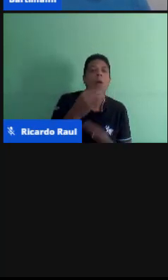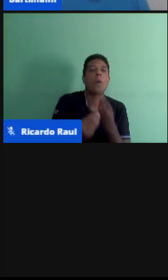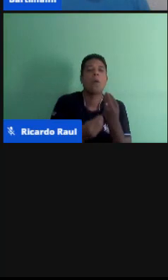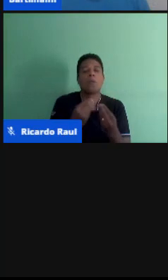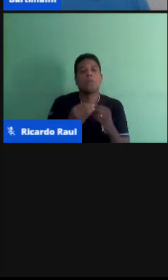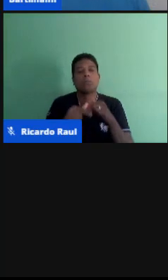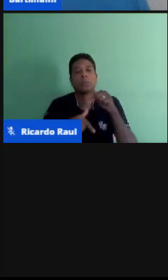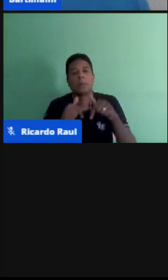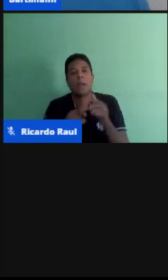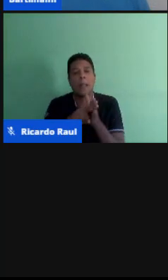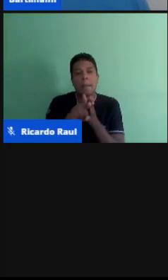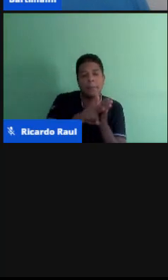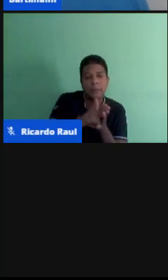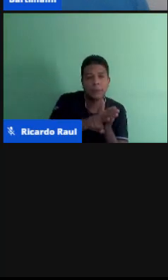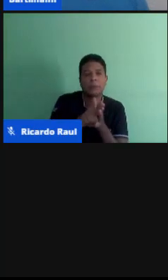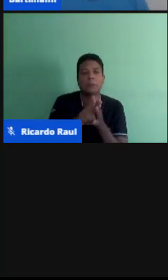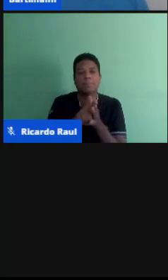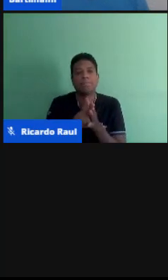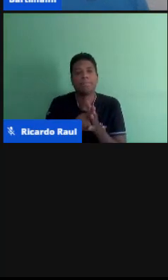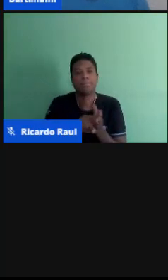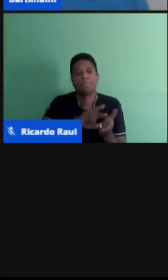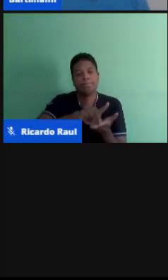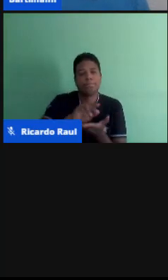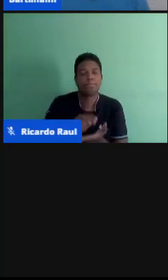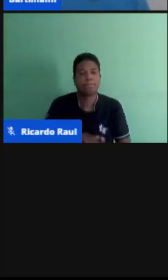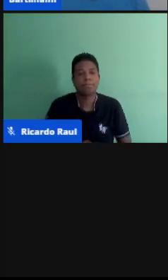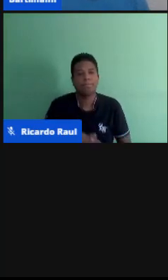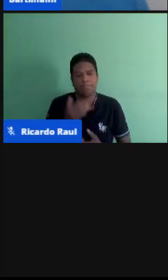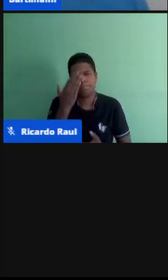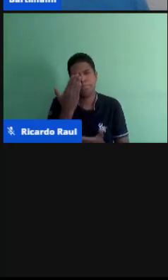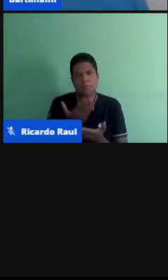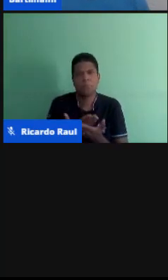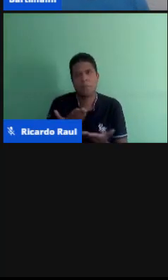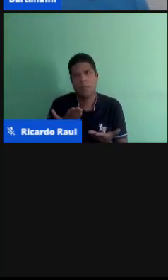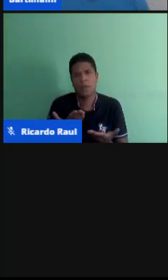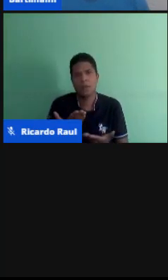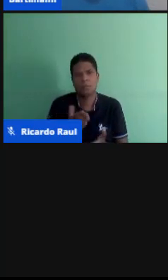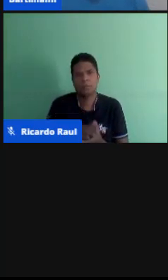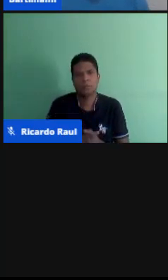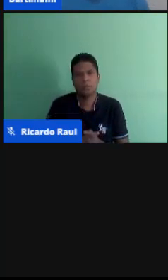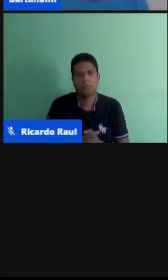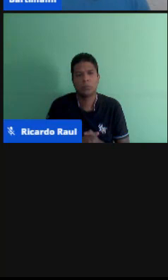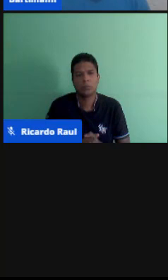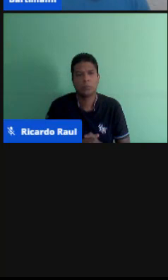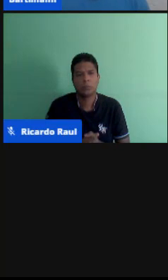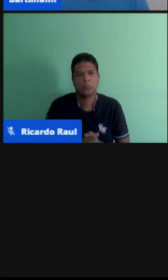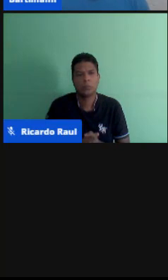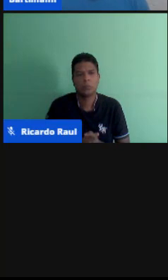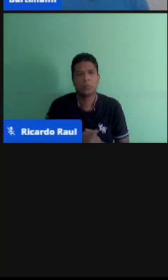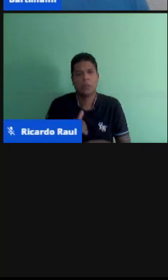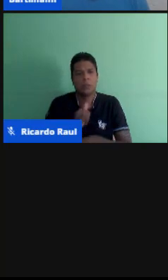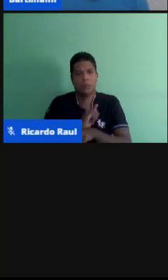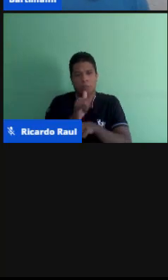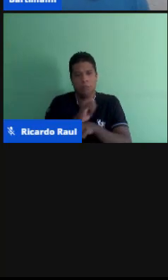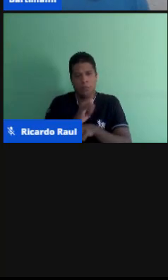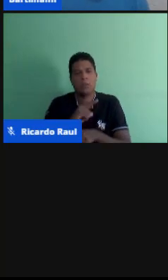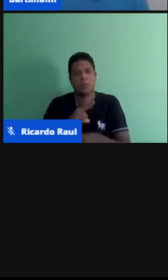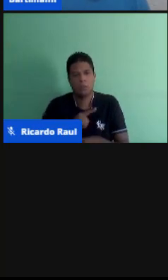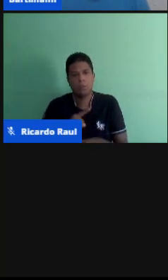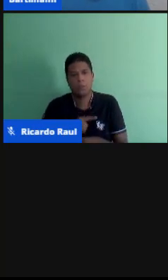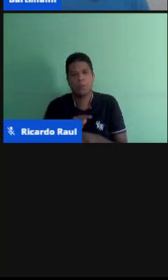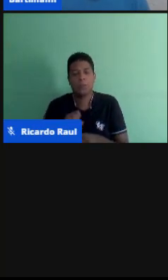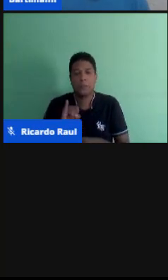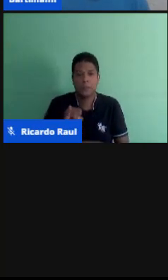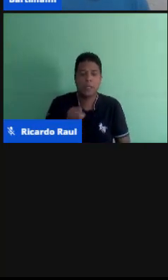pé que está o trabalho. Esse material, eu acredito, que deve estar disponível no YouTube, caso vocês queiram visitar o lançamento